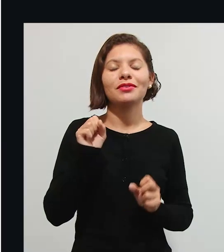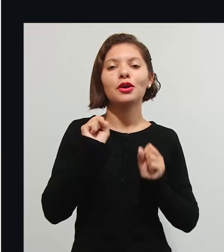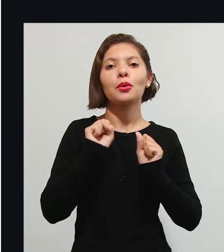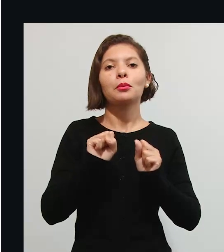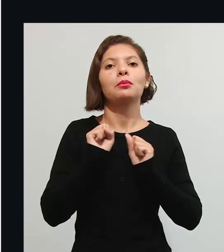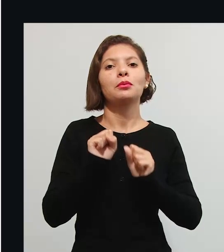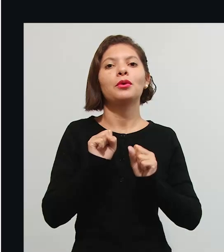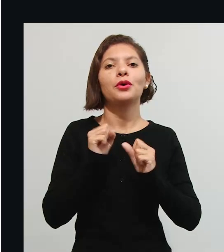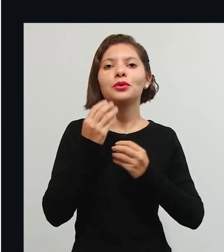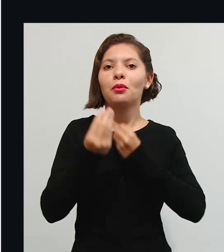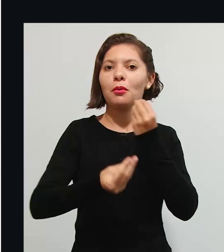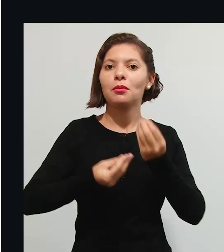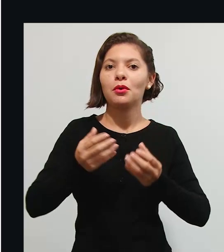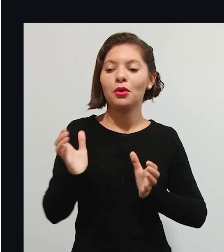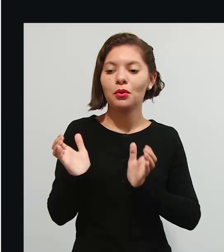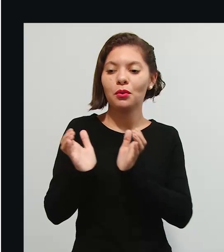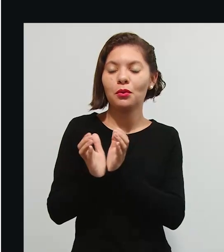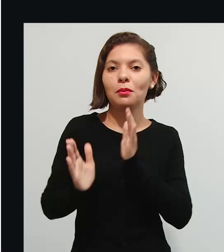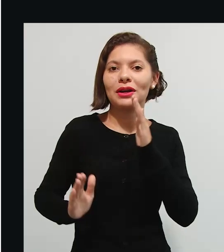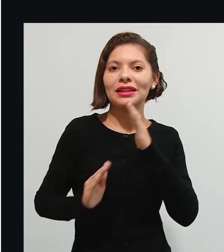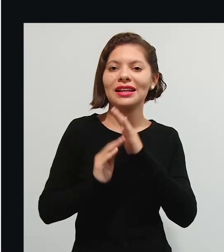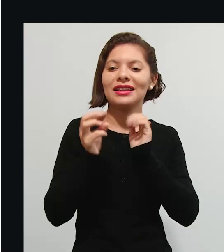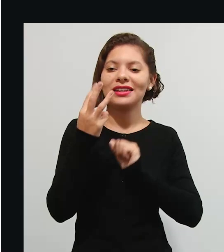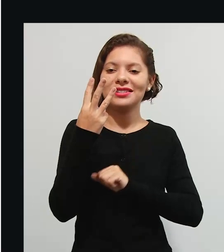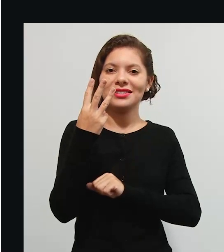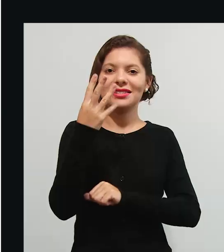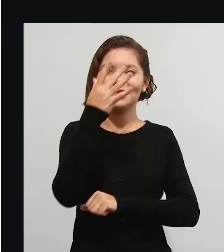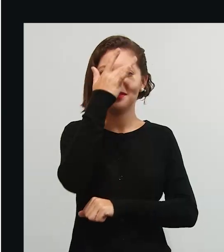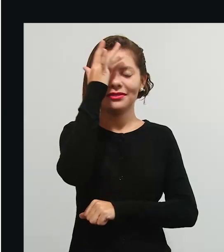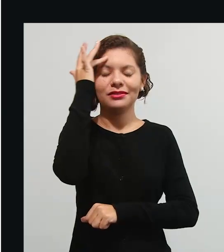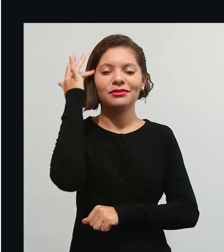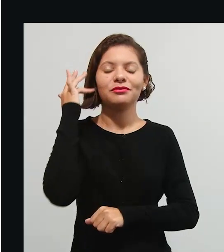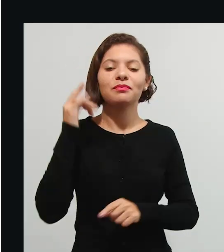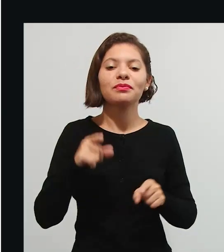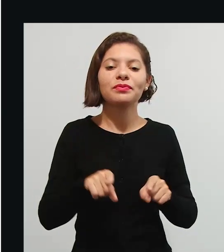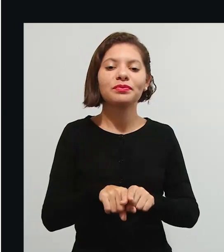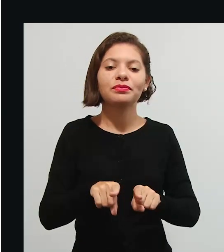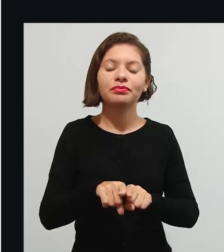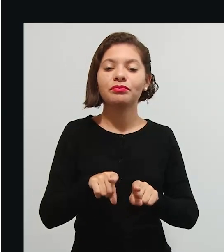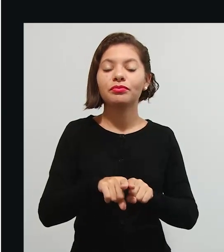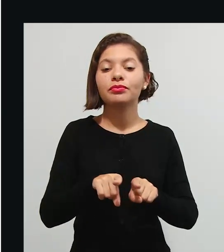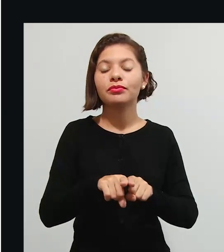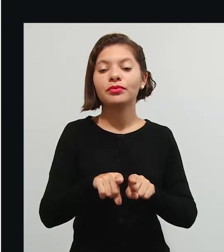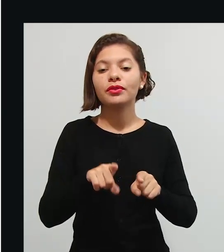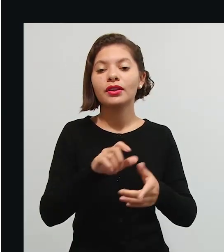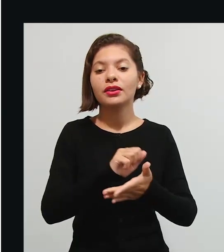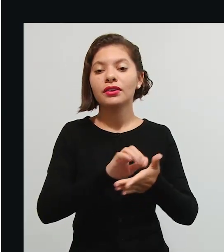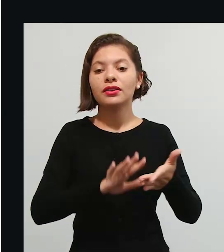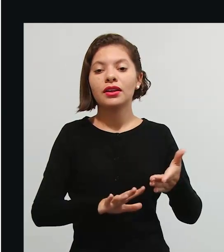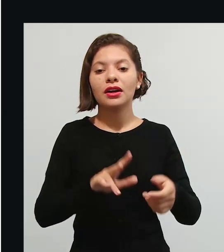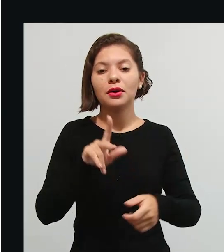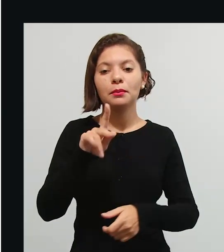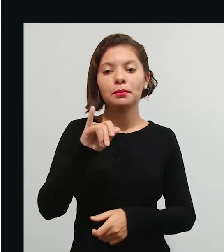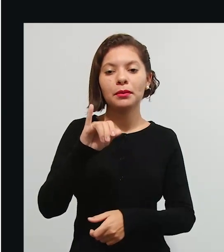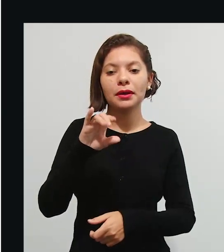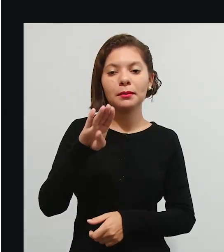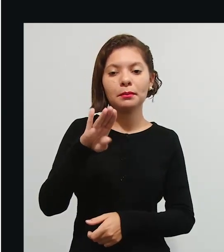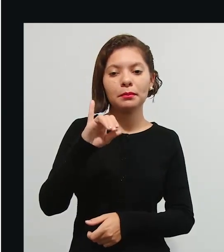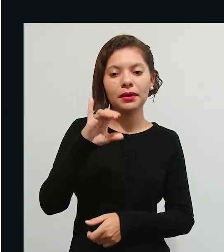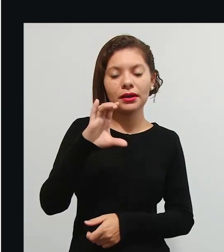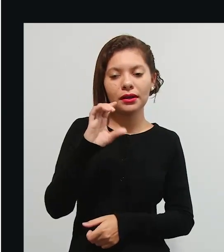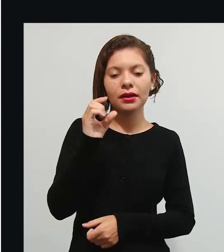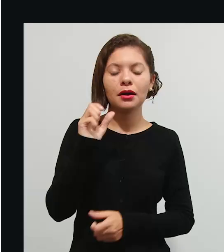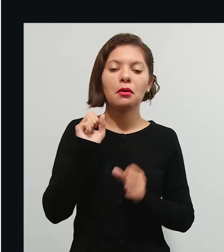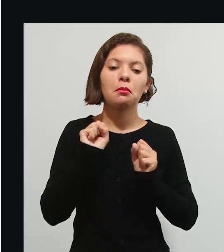pode fazer em um grupo com até 3 pessoas. Também as atividades relacionadas ao PIBID, ao PIBIC,